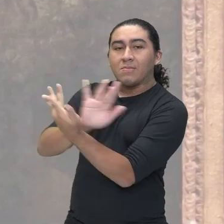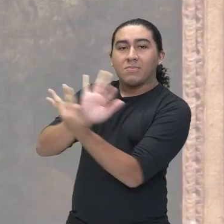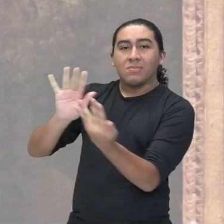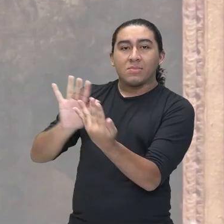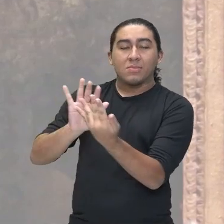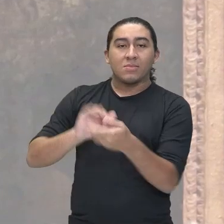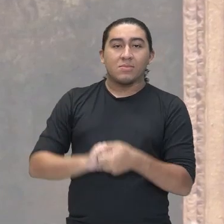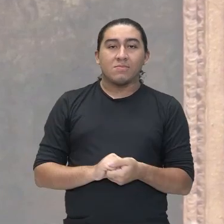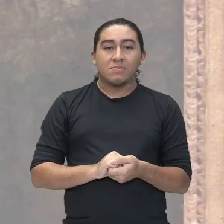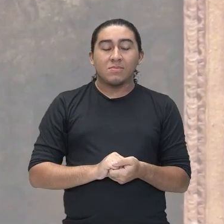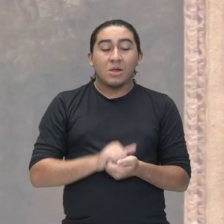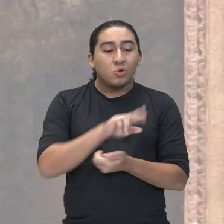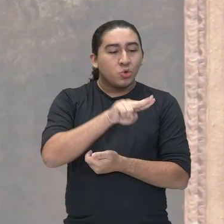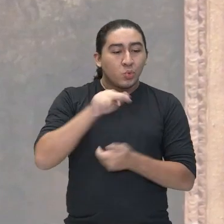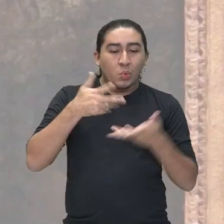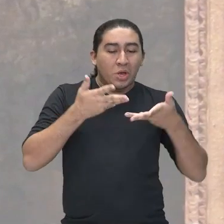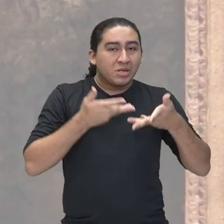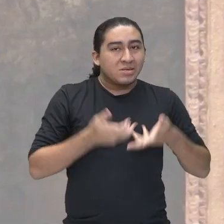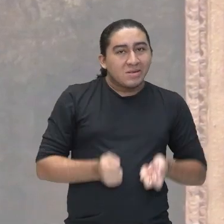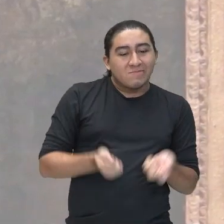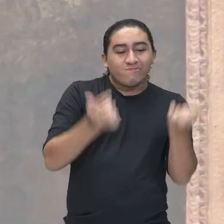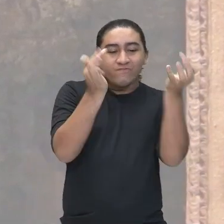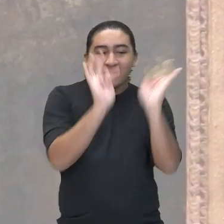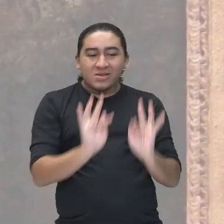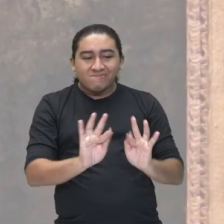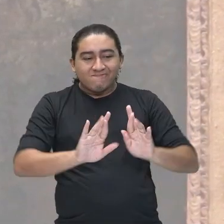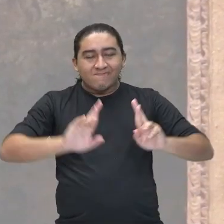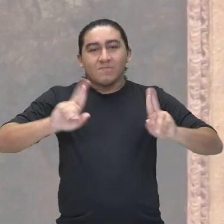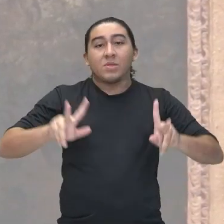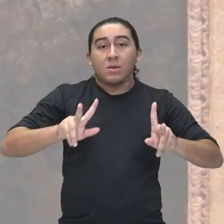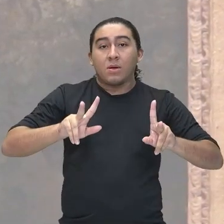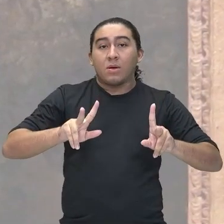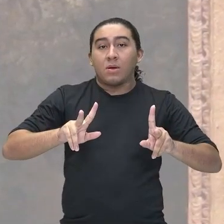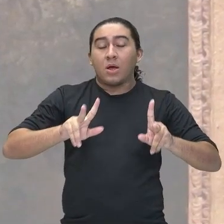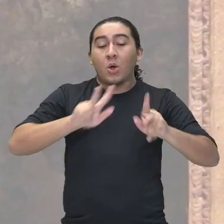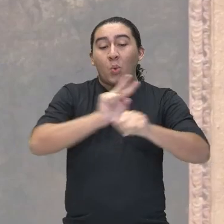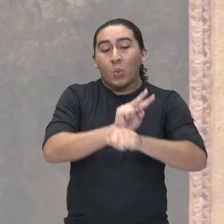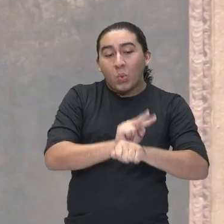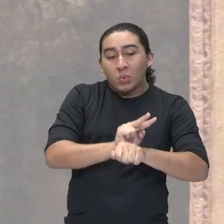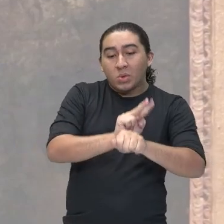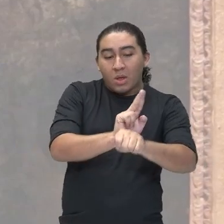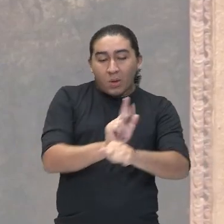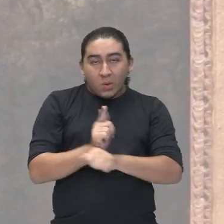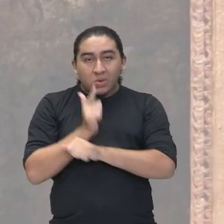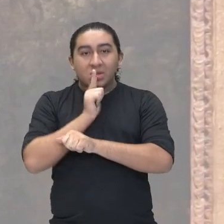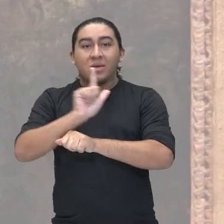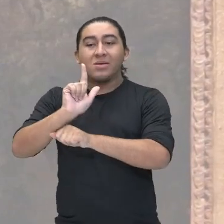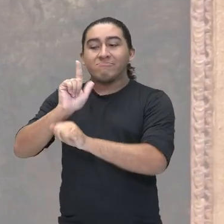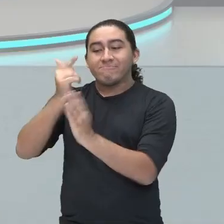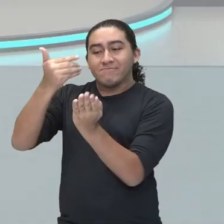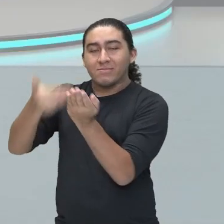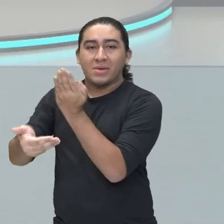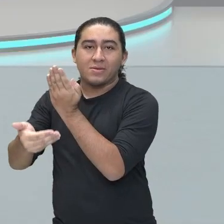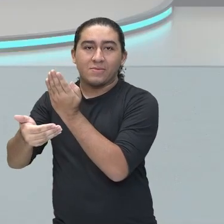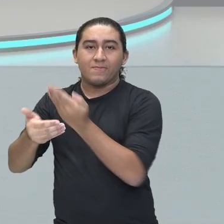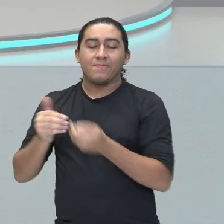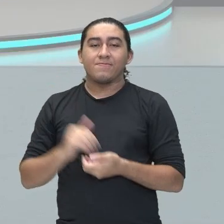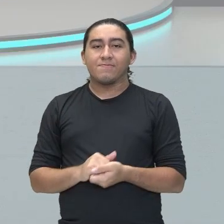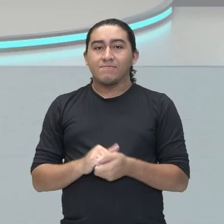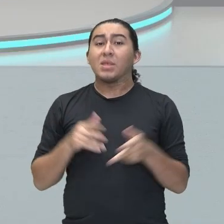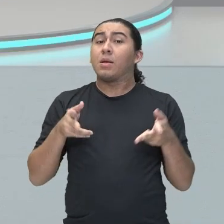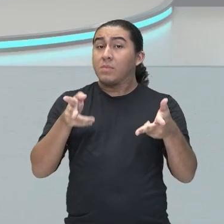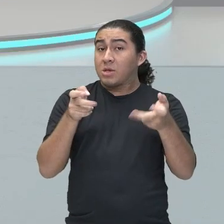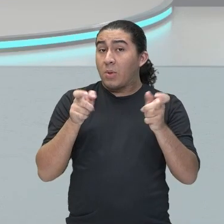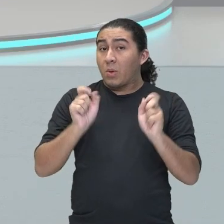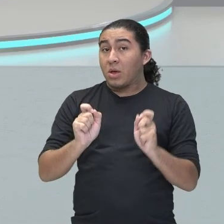nunca contentar-se de contente. É um cuidar que ganha em se perder. Como vocês